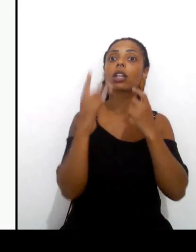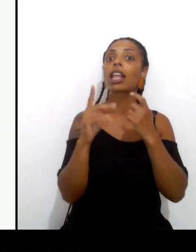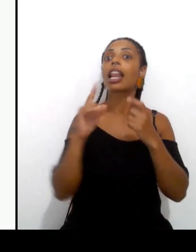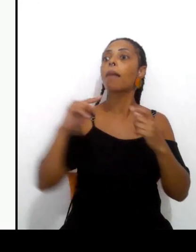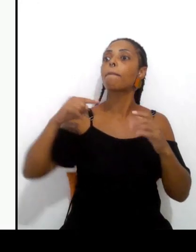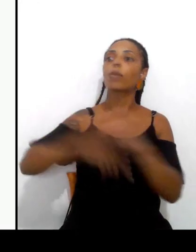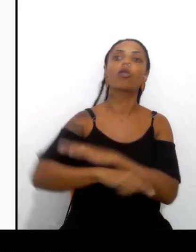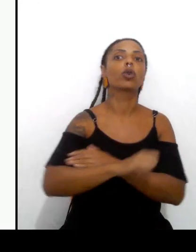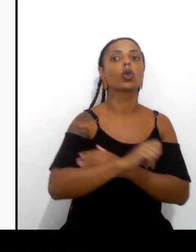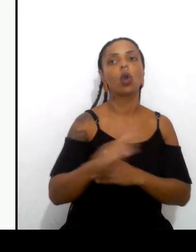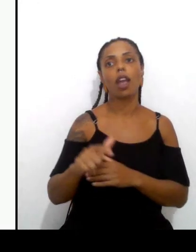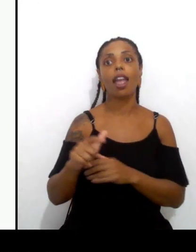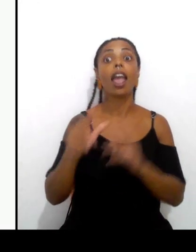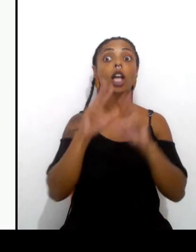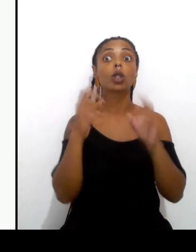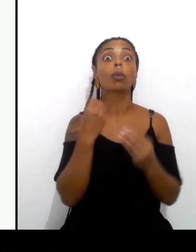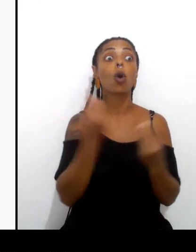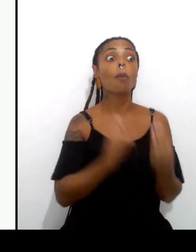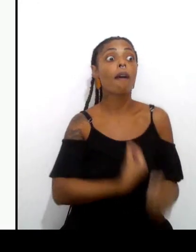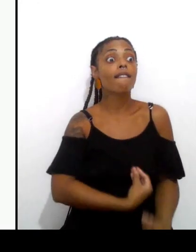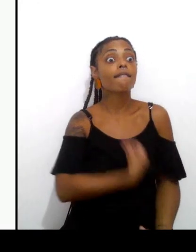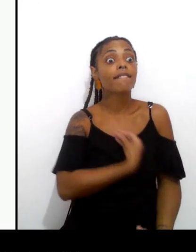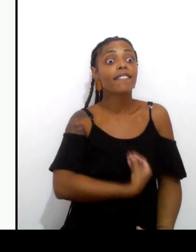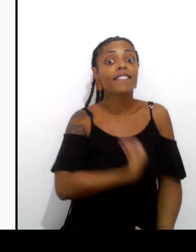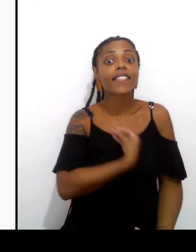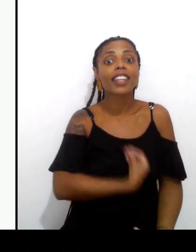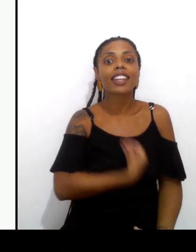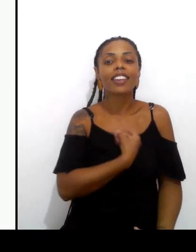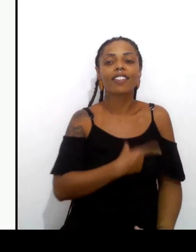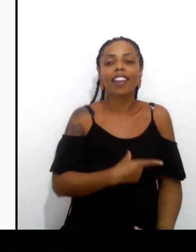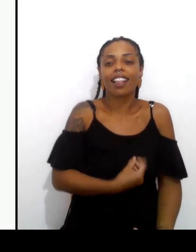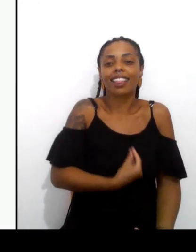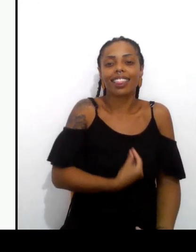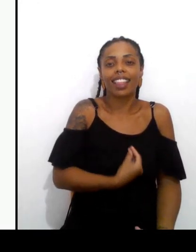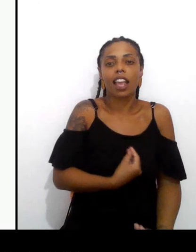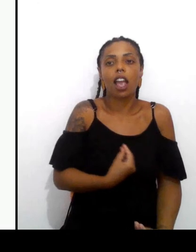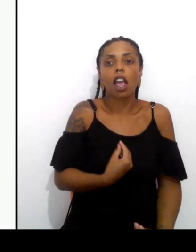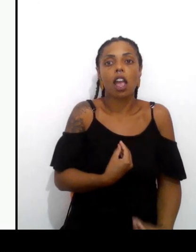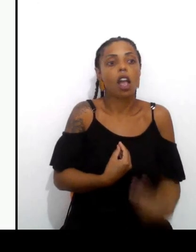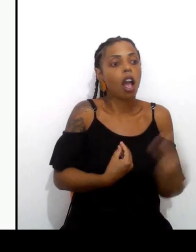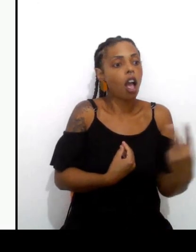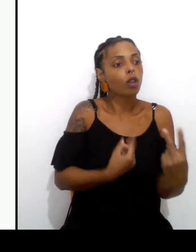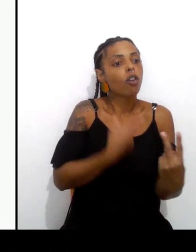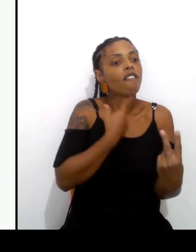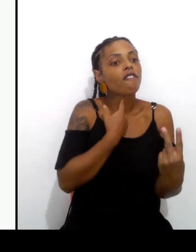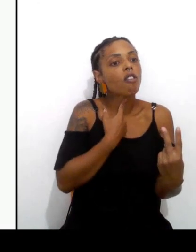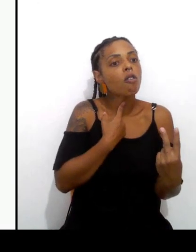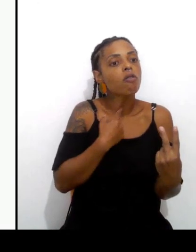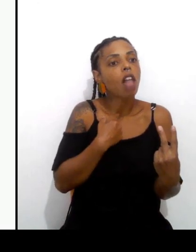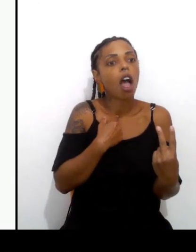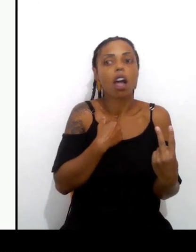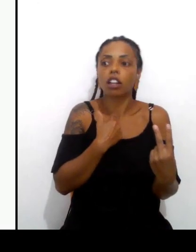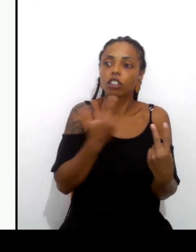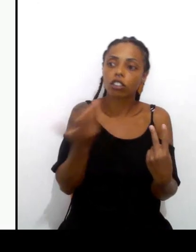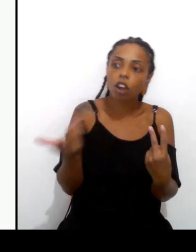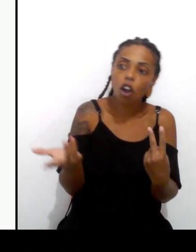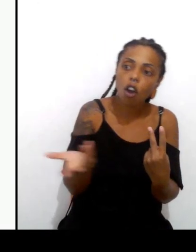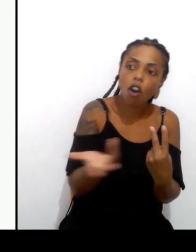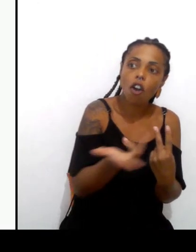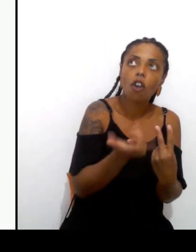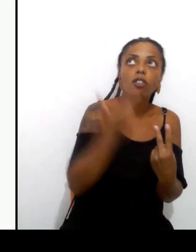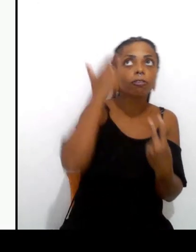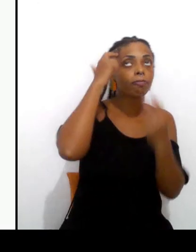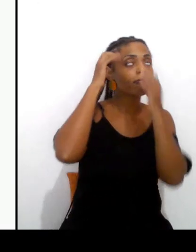existencial fala do desejo das duas figuras convidando meditações sobre o Eros sobre